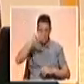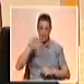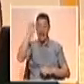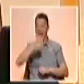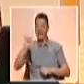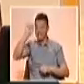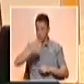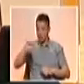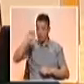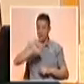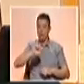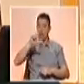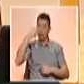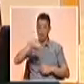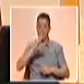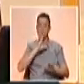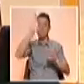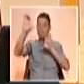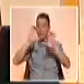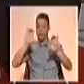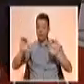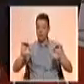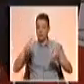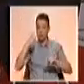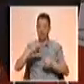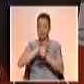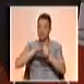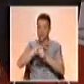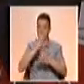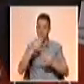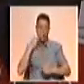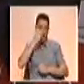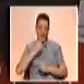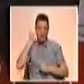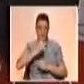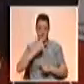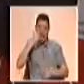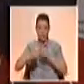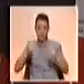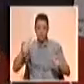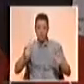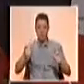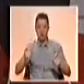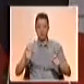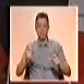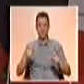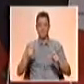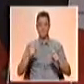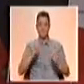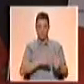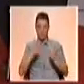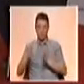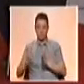Ásia. Portanto, há países onde, de facto, a situação é muito grave. As pessoas não têm, quer dizer, vamos lá ver, uma boa